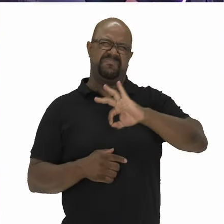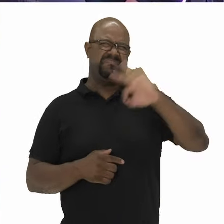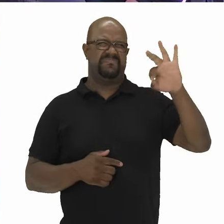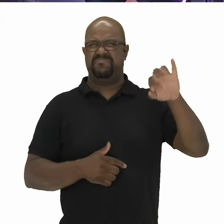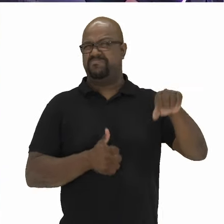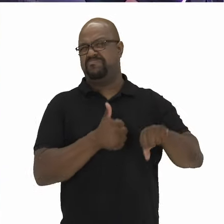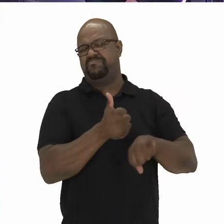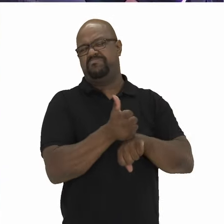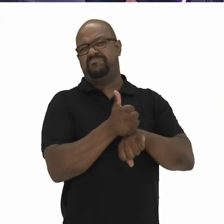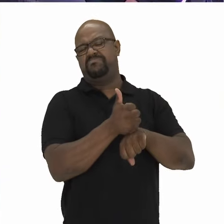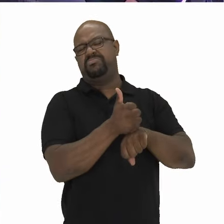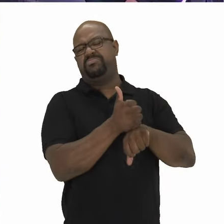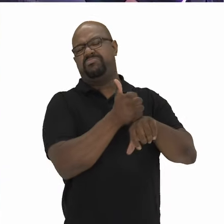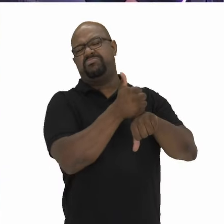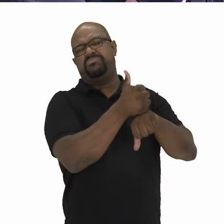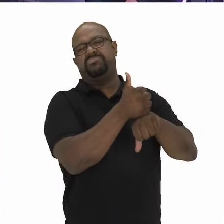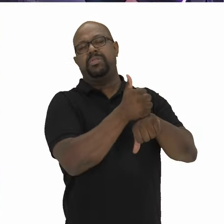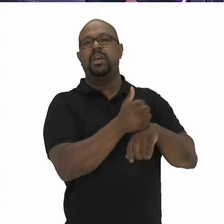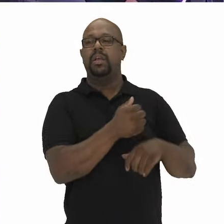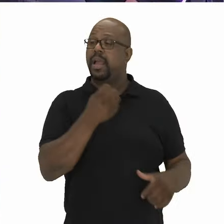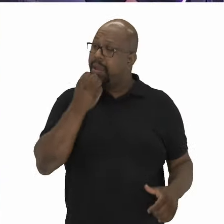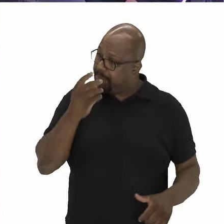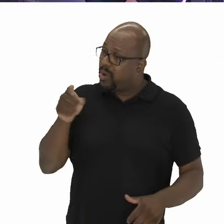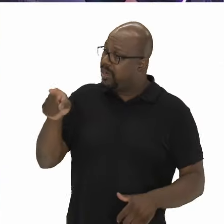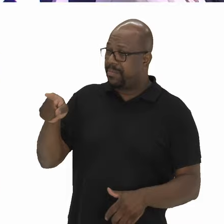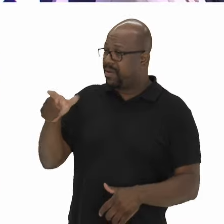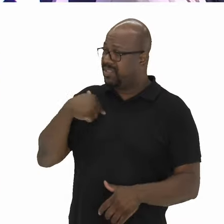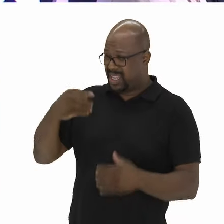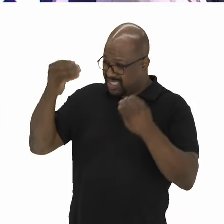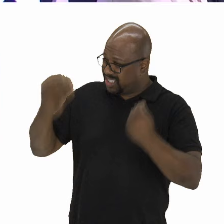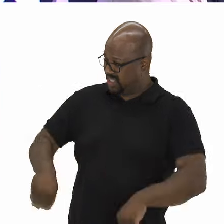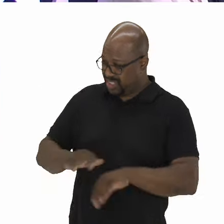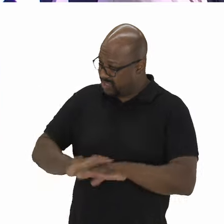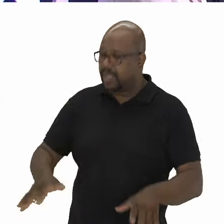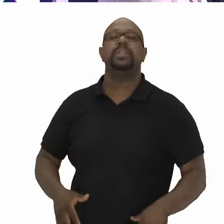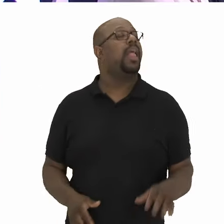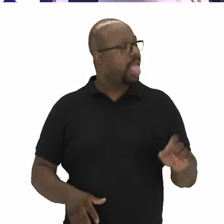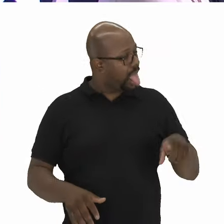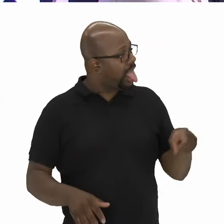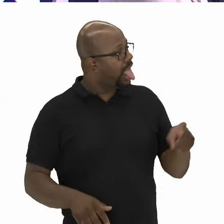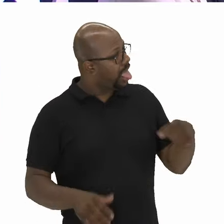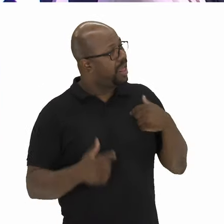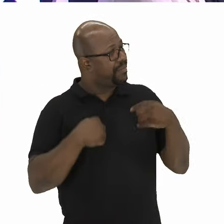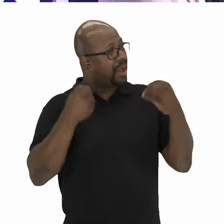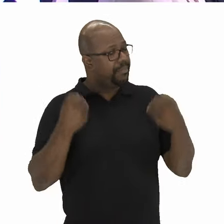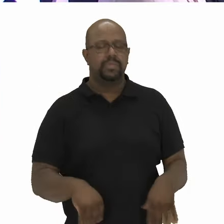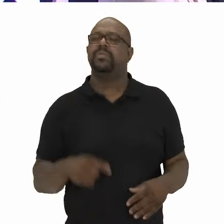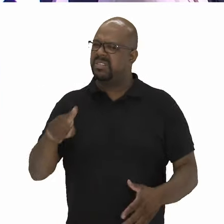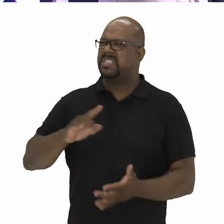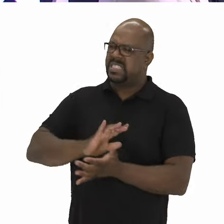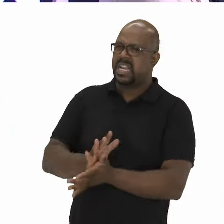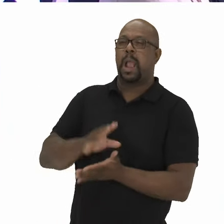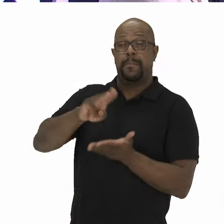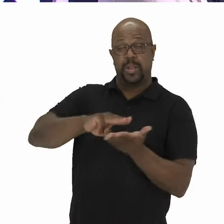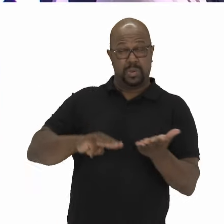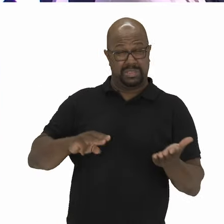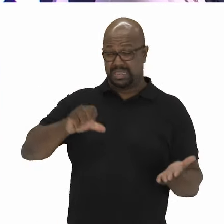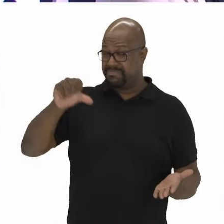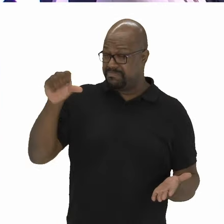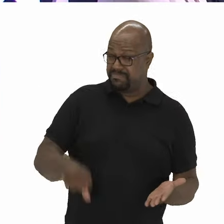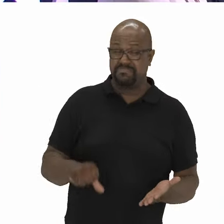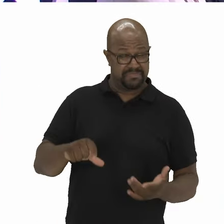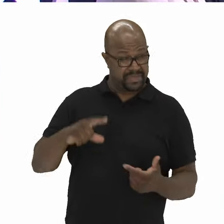notas excelentes né E aí é bom né para desanimar logo a pessoa sim sim para você massacra com